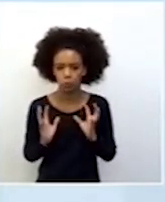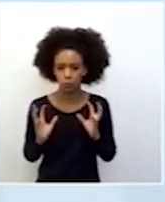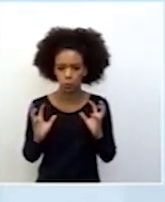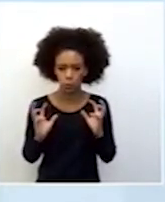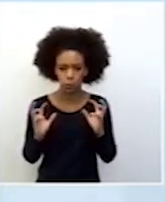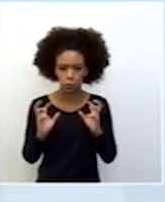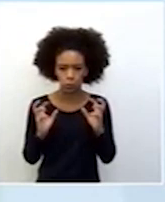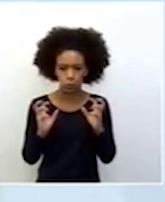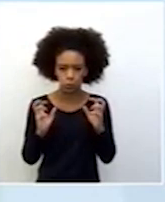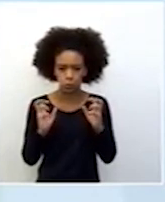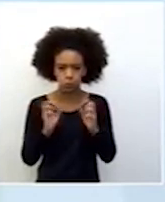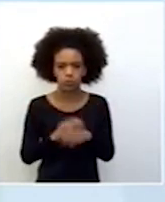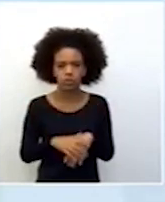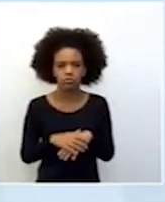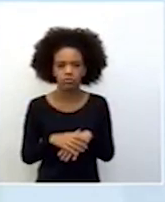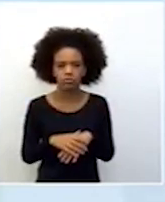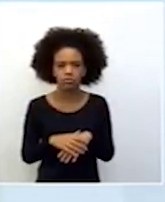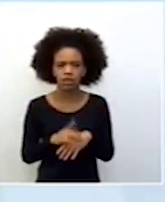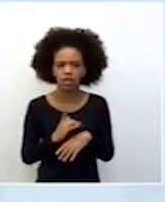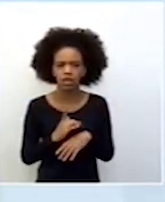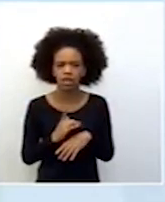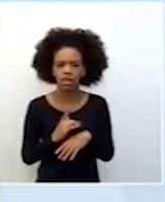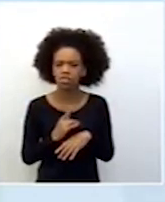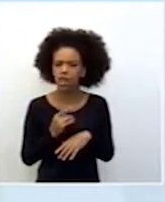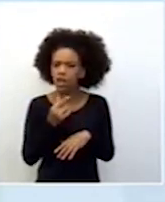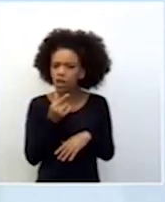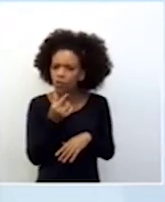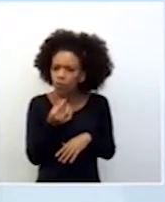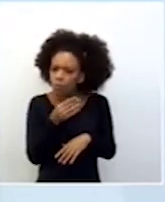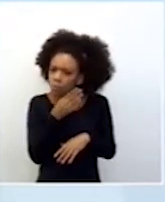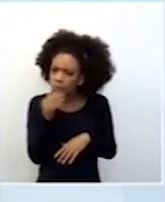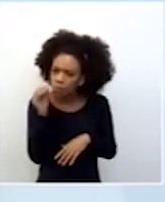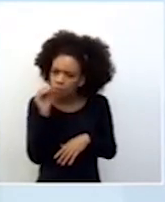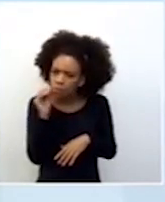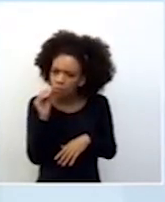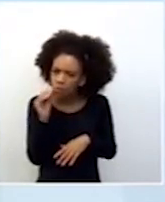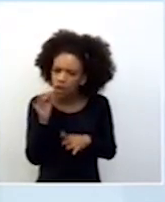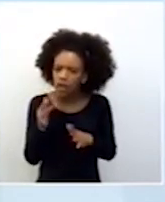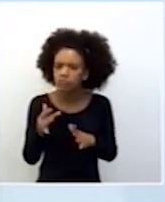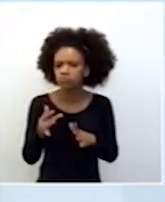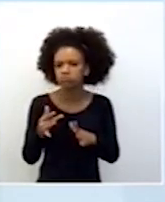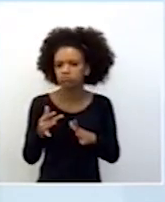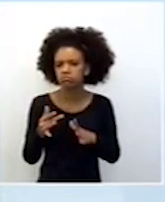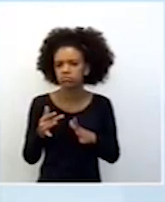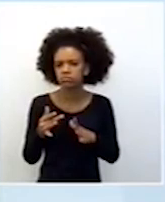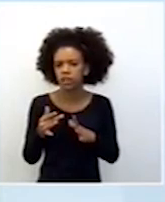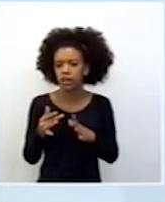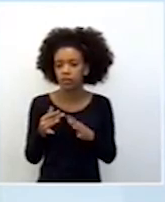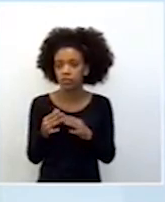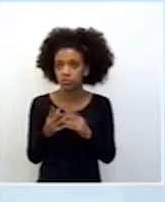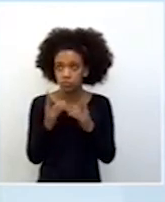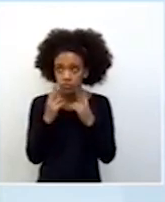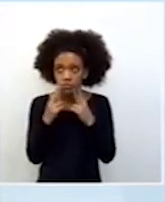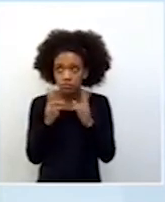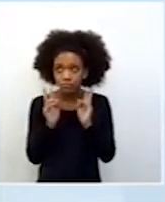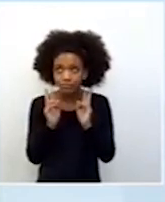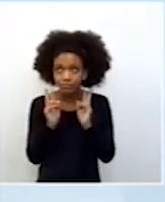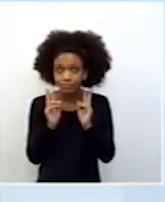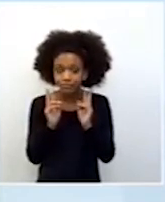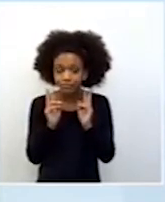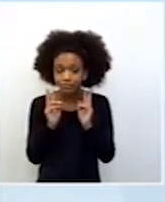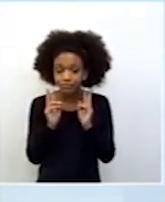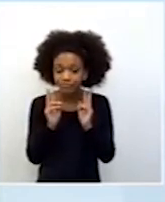nebuloso. E temos um menino hoje que parece até adolescente. Ele está com os olhos revirados, pode ser que ele esteja meio